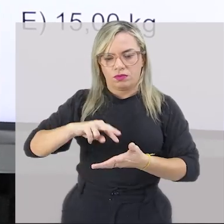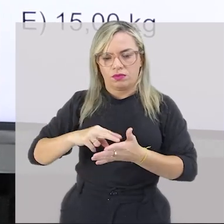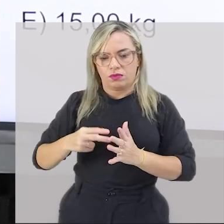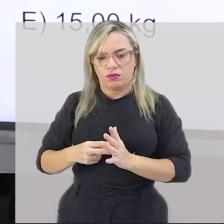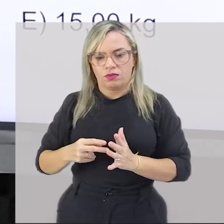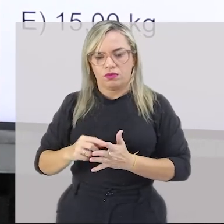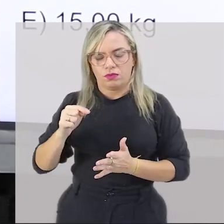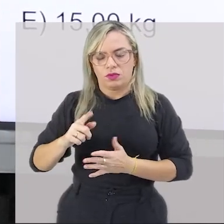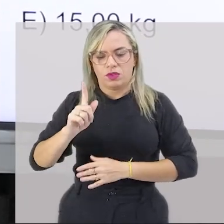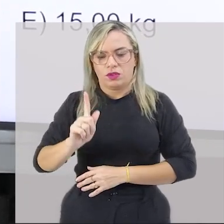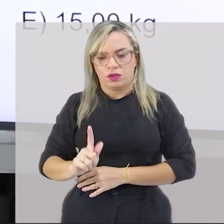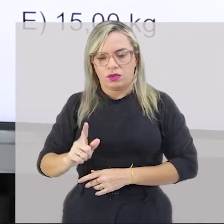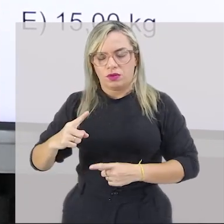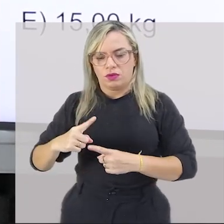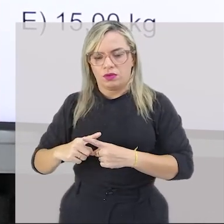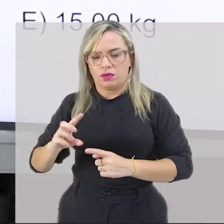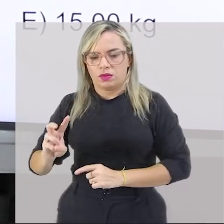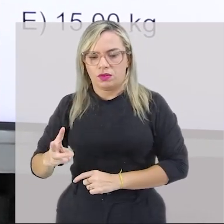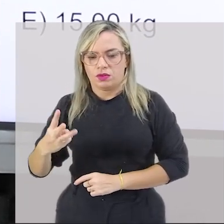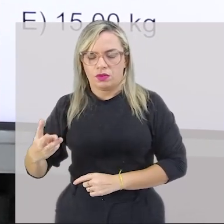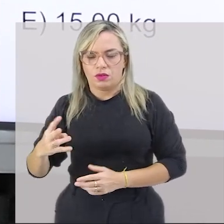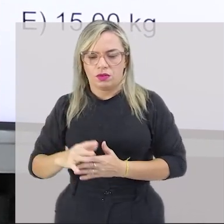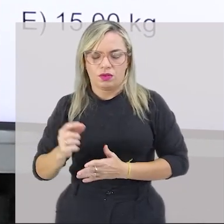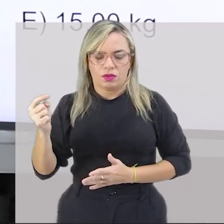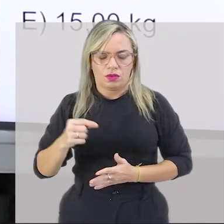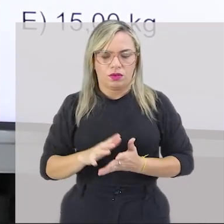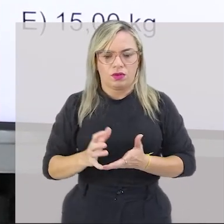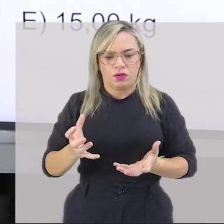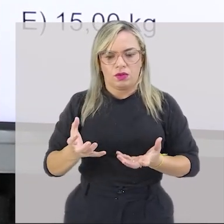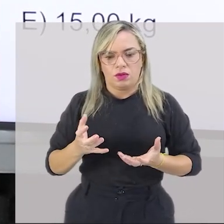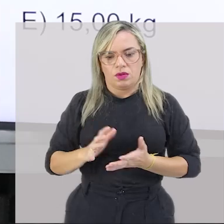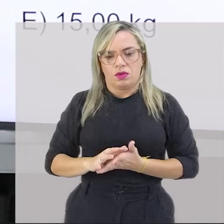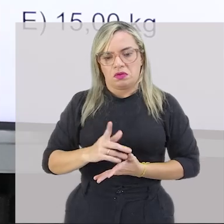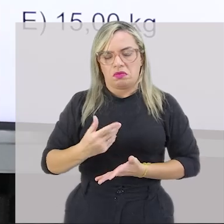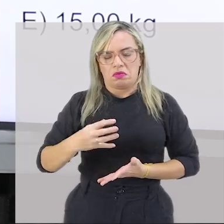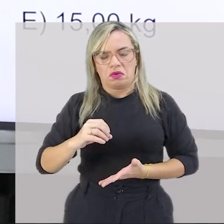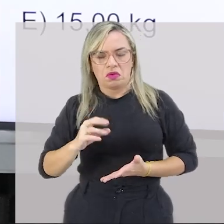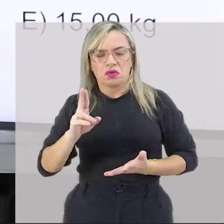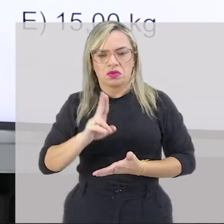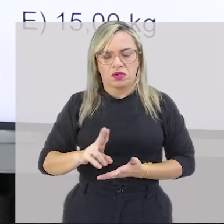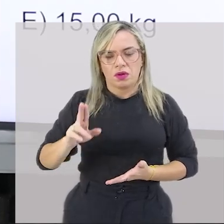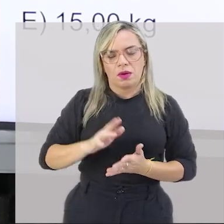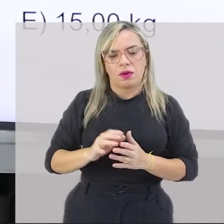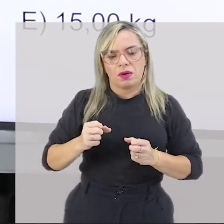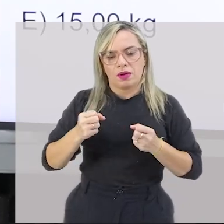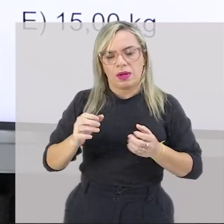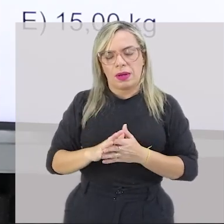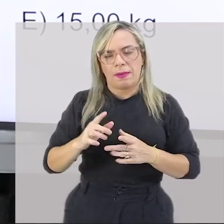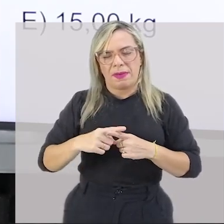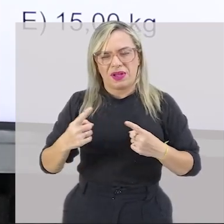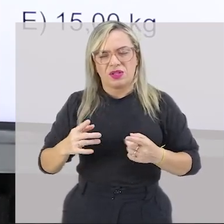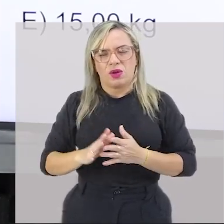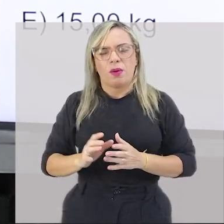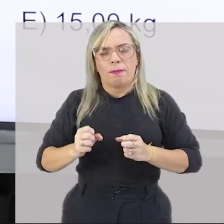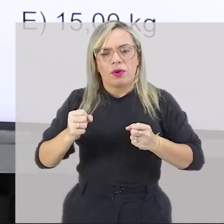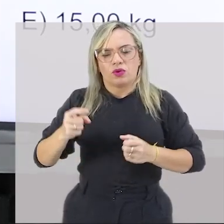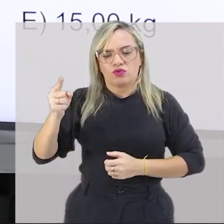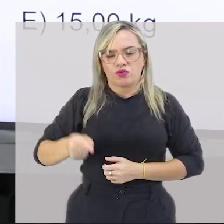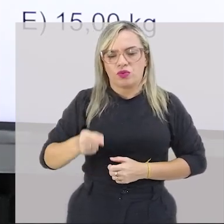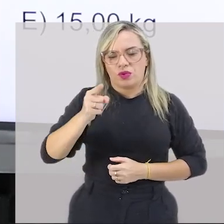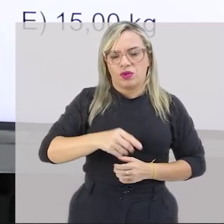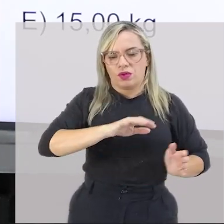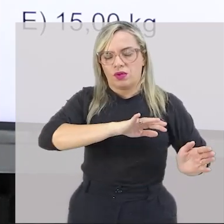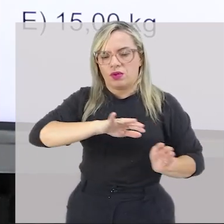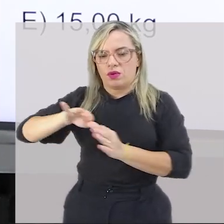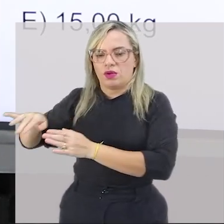vezes 3. E a gravidade, ó, se eu quisesse botar 10, eu botaria, mas eu vou logo cancelar para fazer menos conta. E aí vai ficar